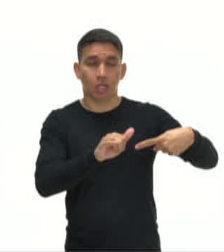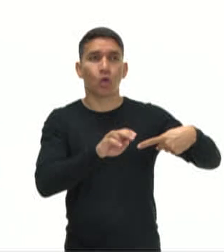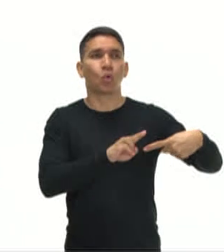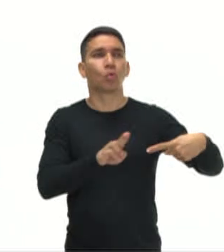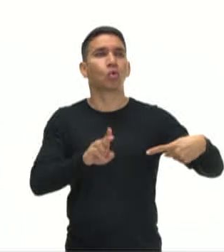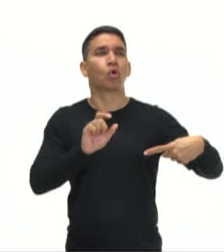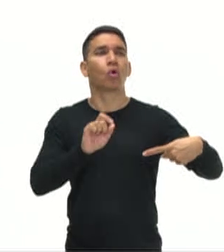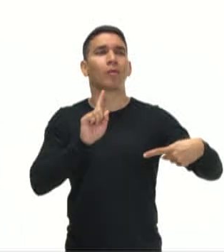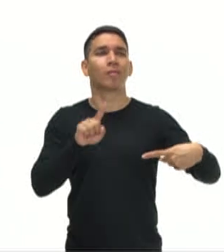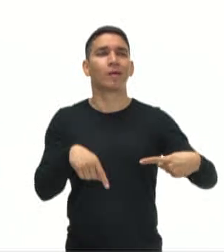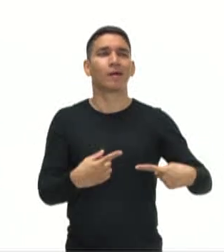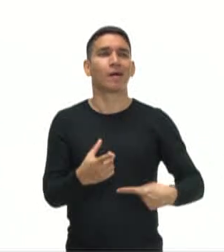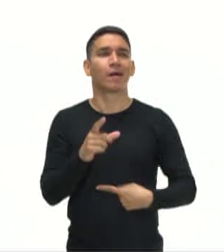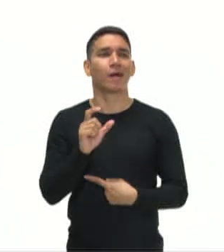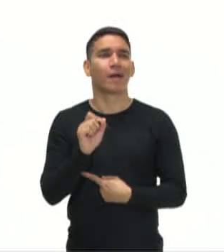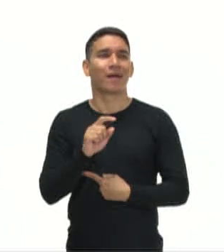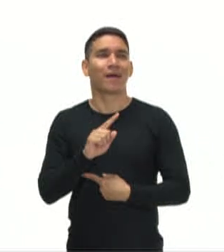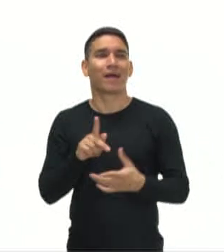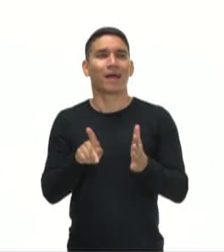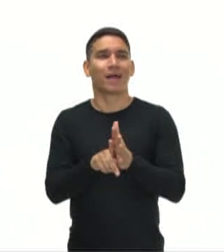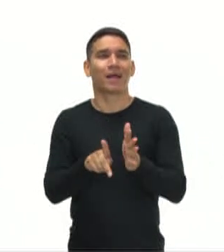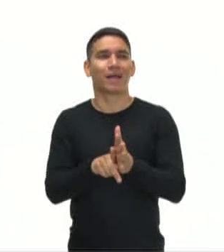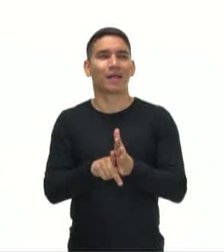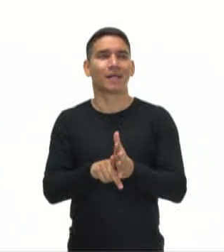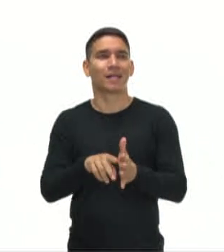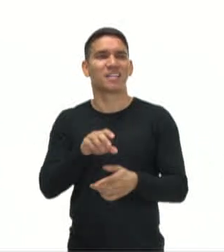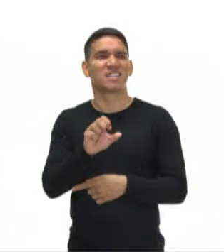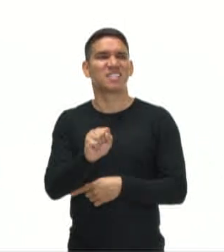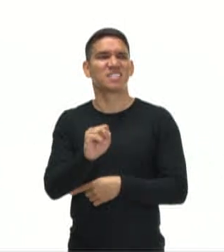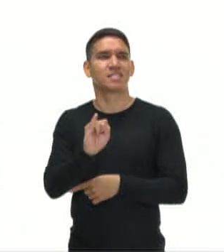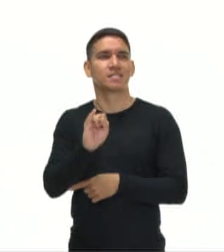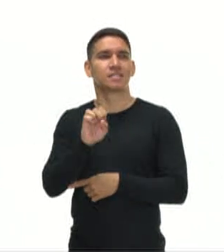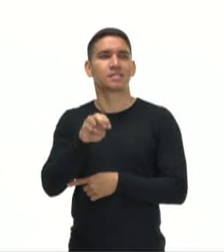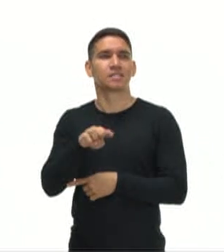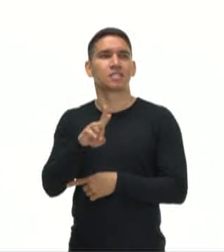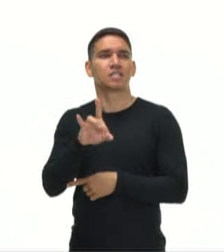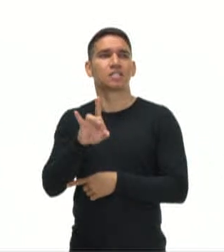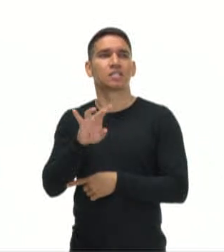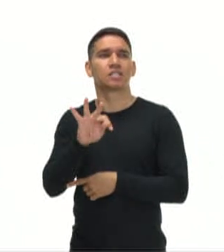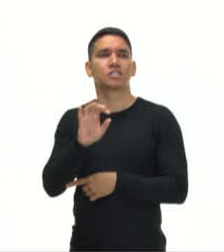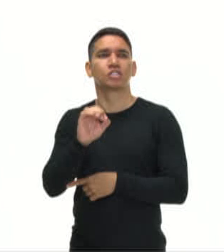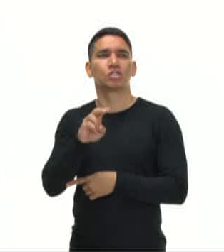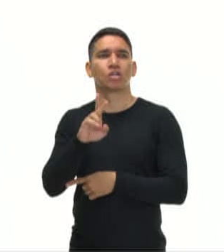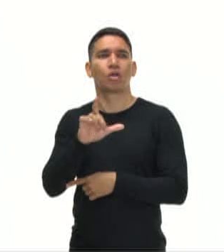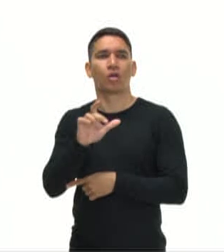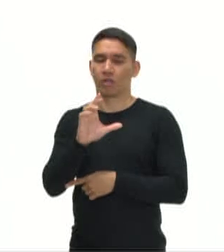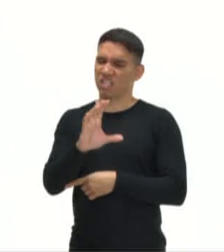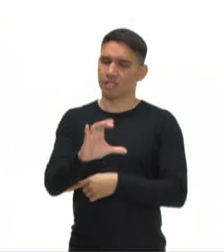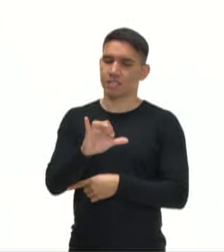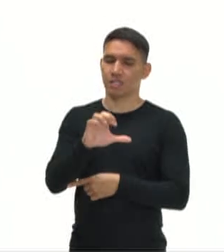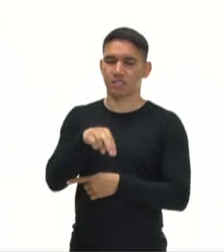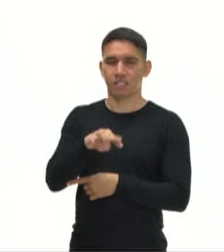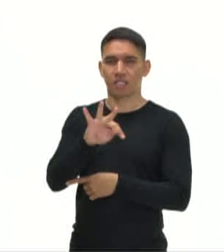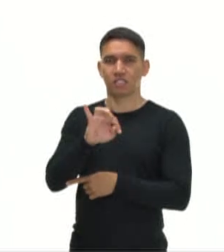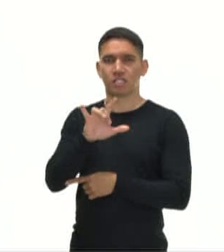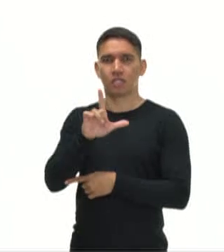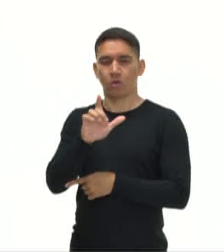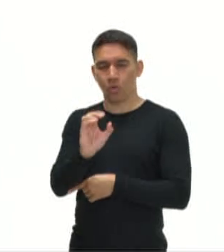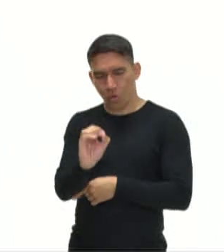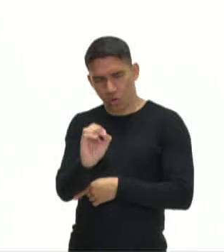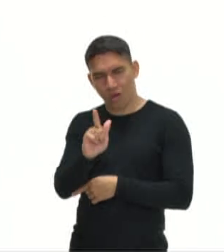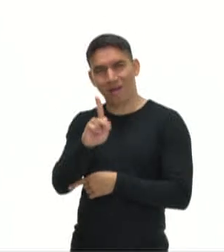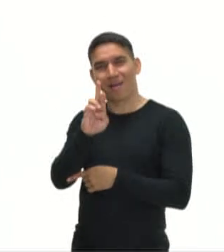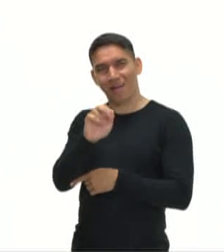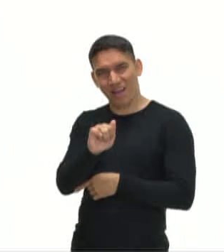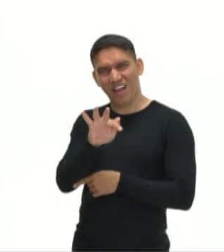cintilografia, que consiste em injetar um isótopo radioativo, obtendo desta forma